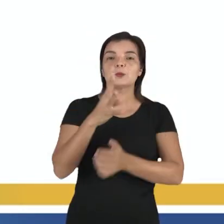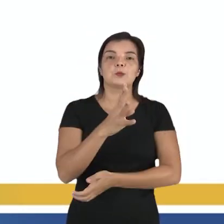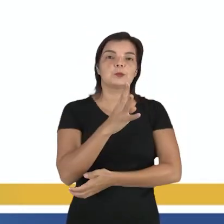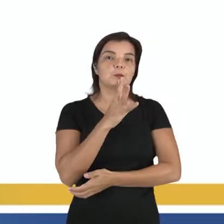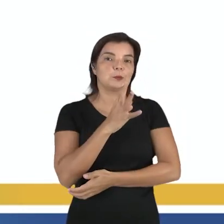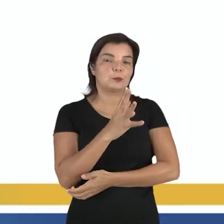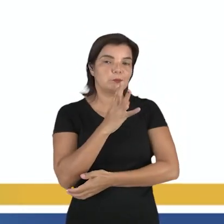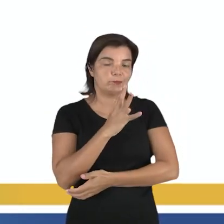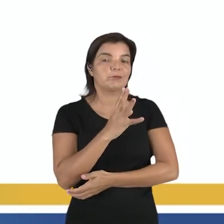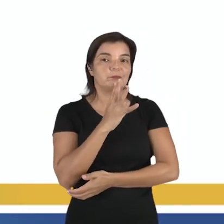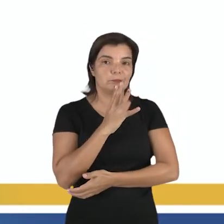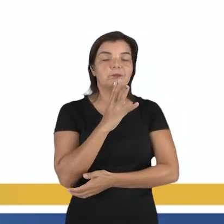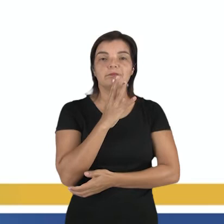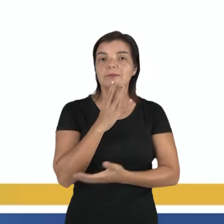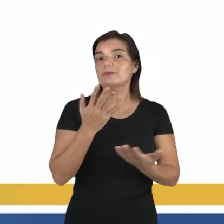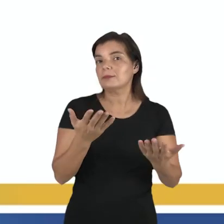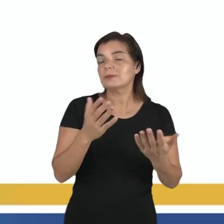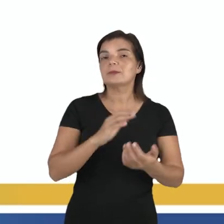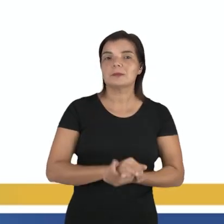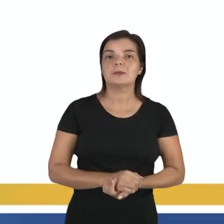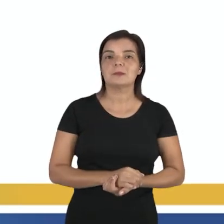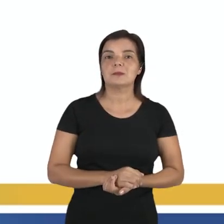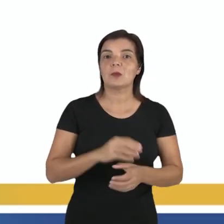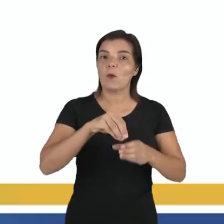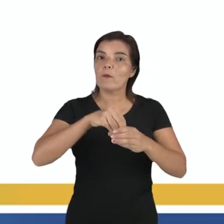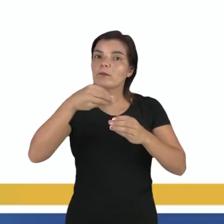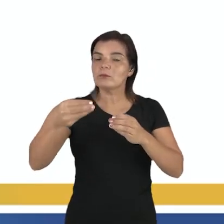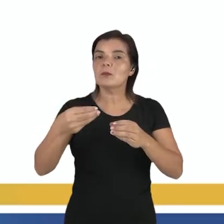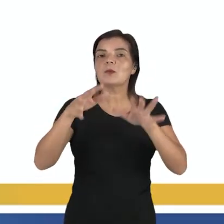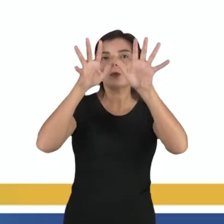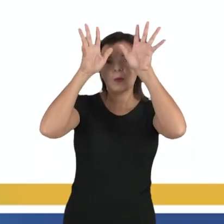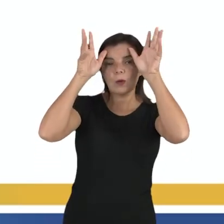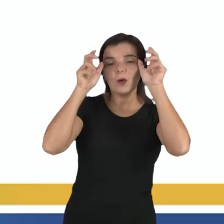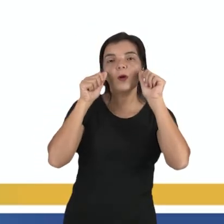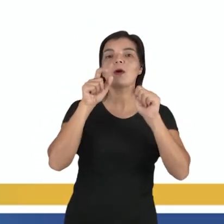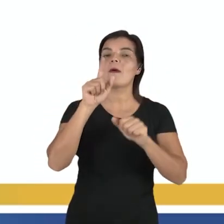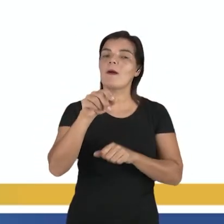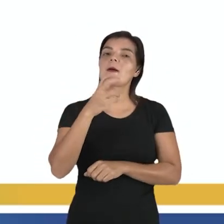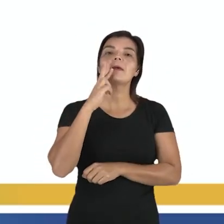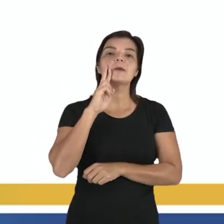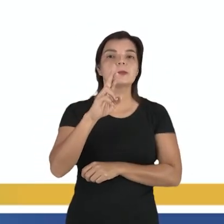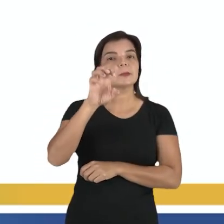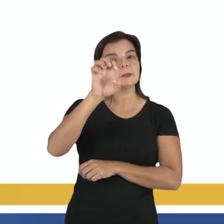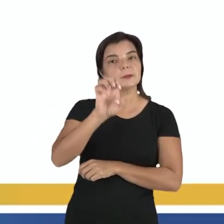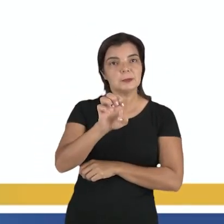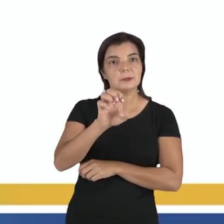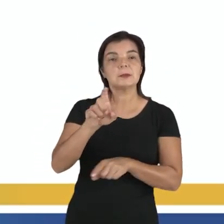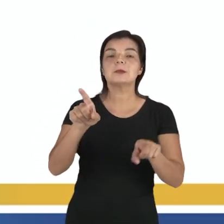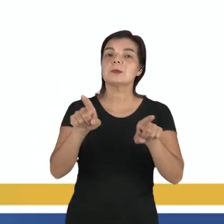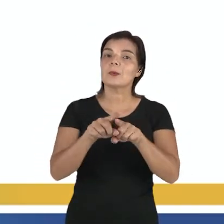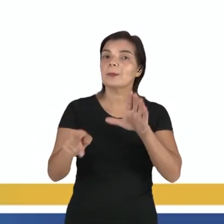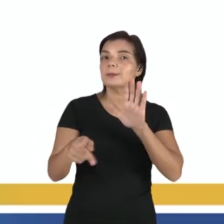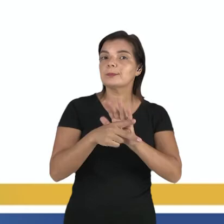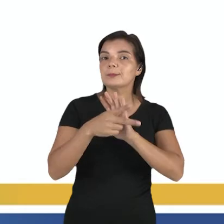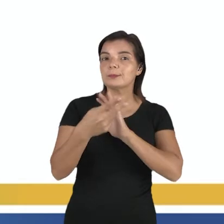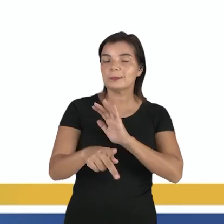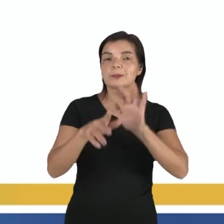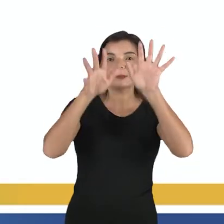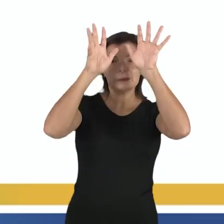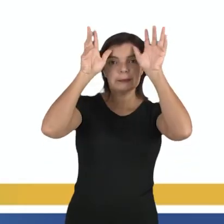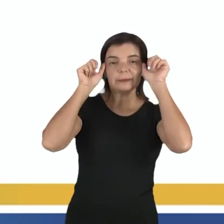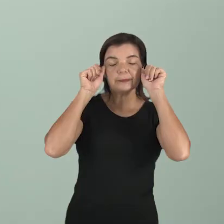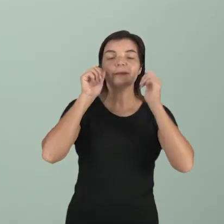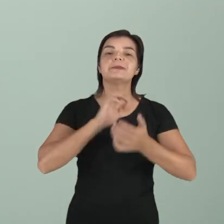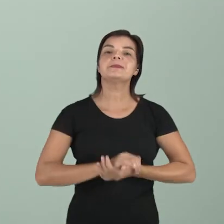acreana? A. Acarajé. B. Feijoada. C. Pão de queijo. D. Churrasco. E.